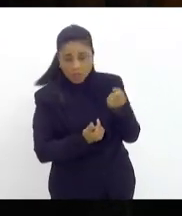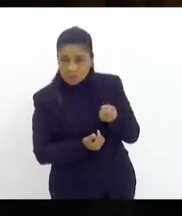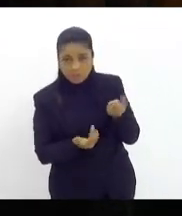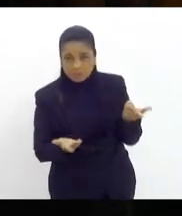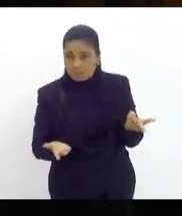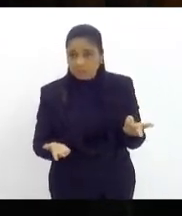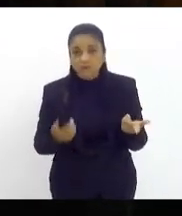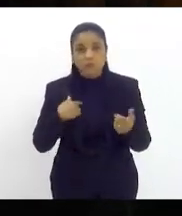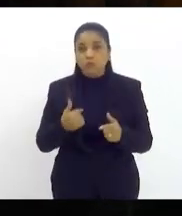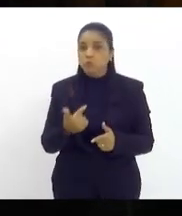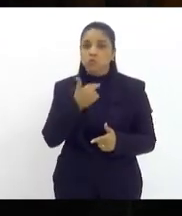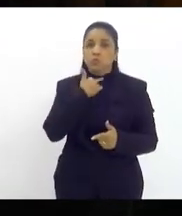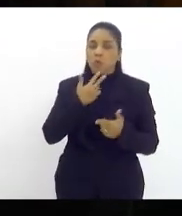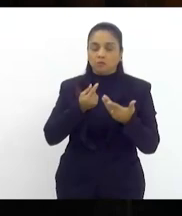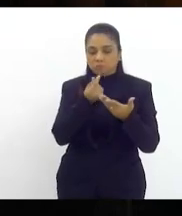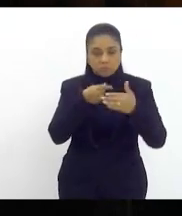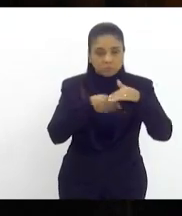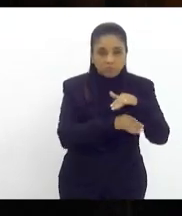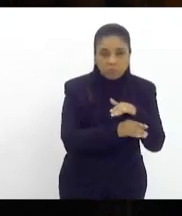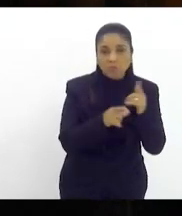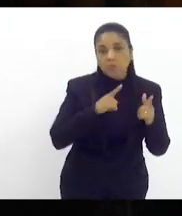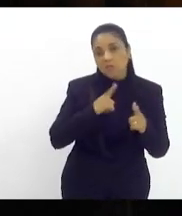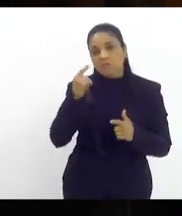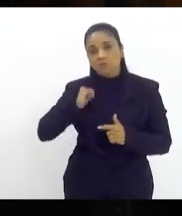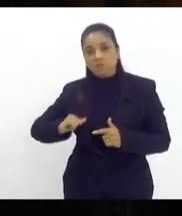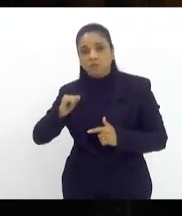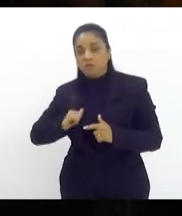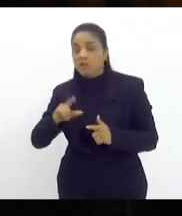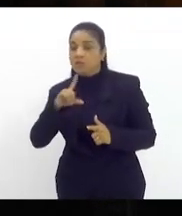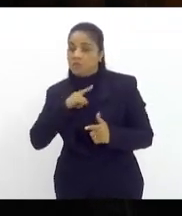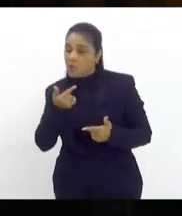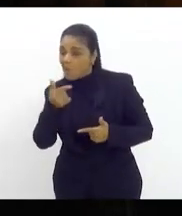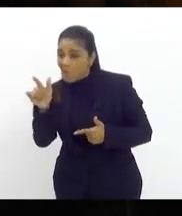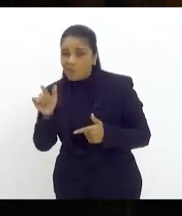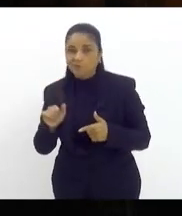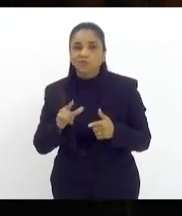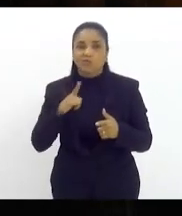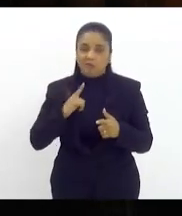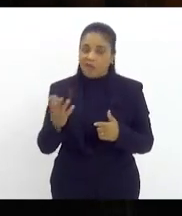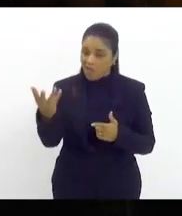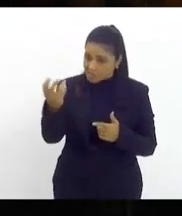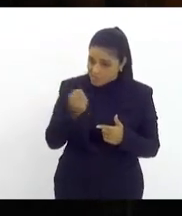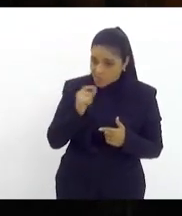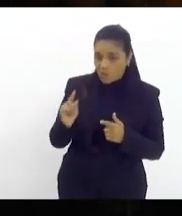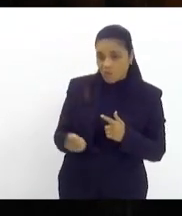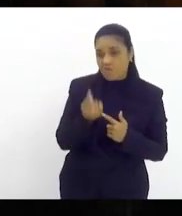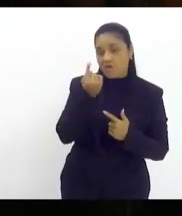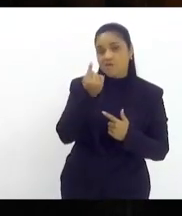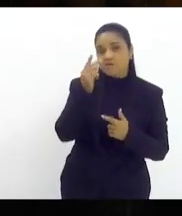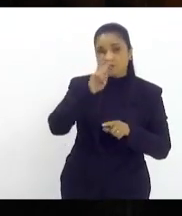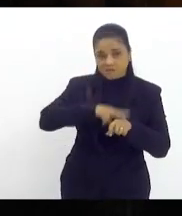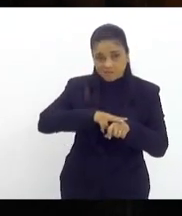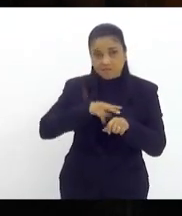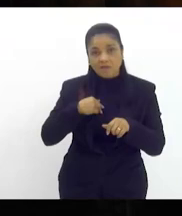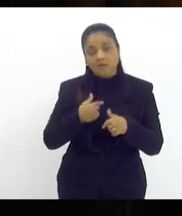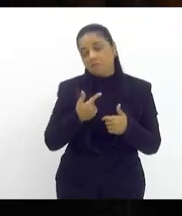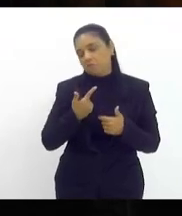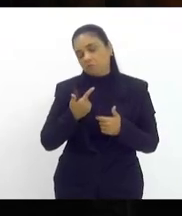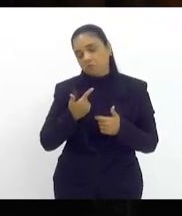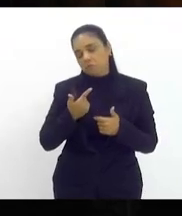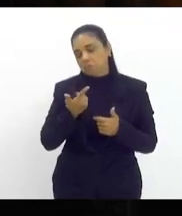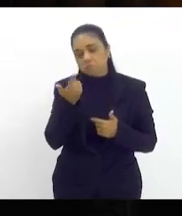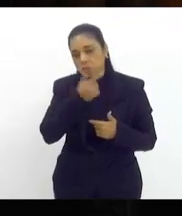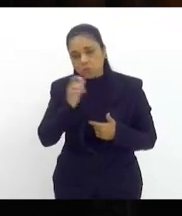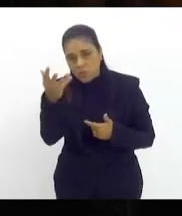não pode receber o Supera porque tem o Bolsa Família aí tem outros que receberam uma vez o benefício e nunca mais receberam a gente tenta